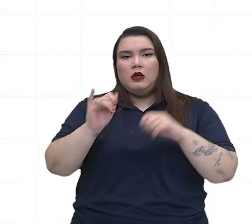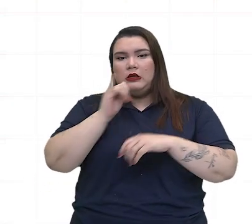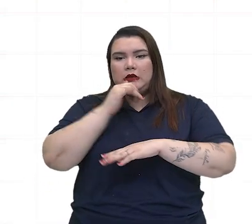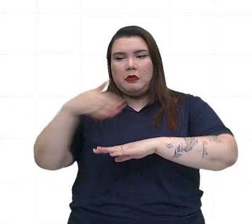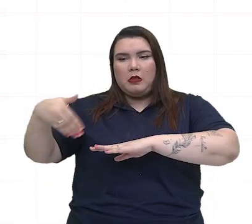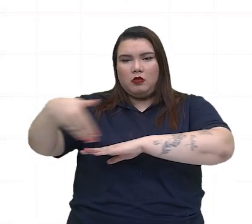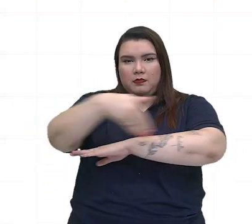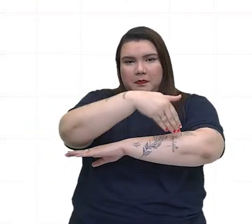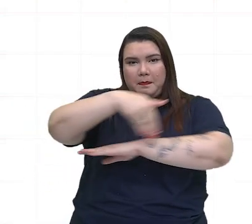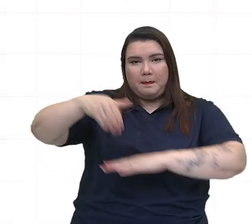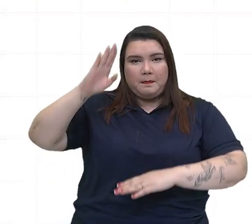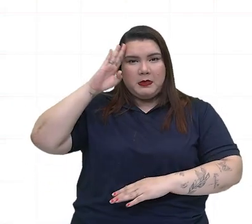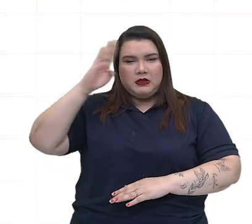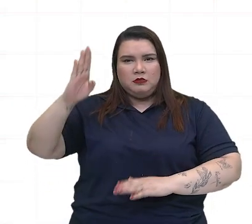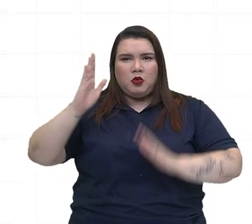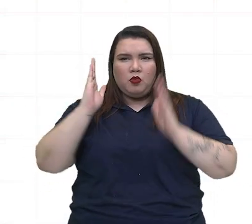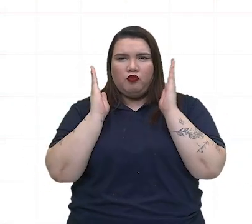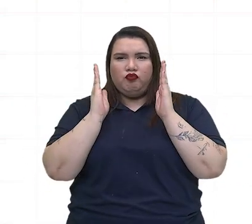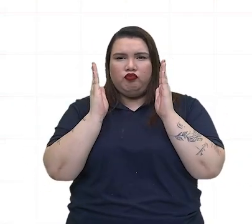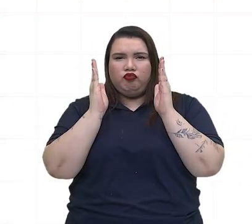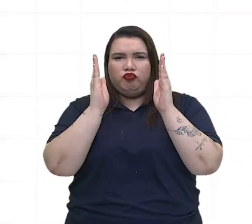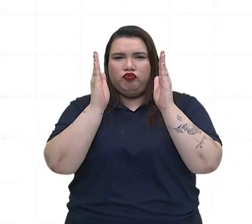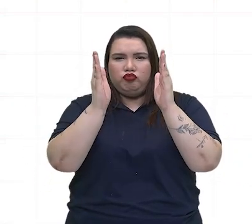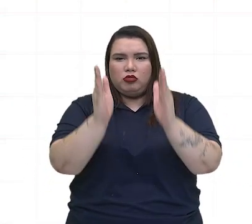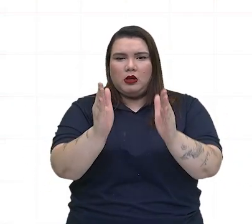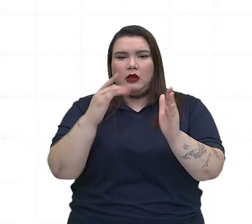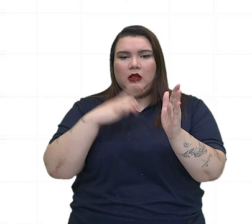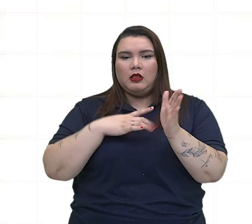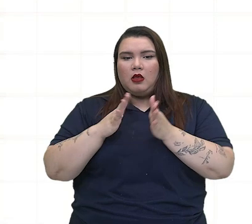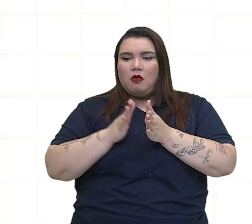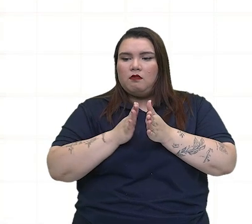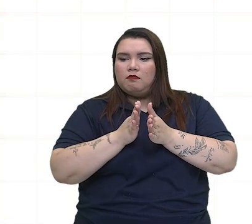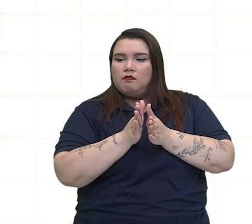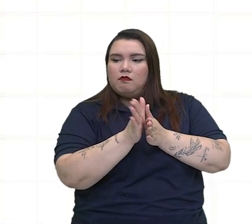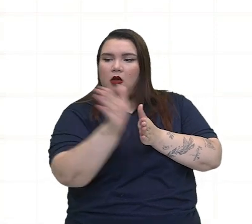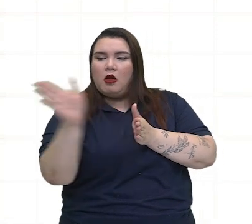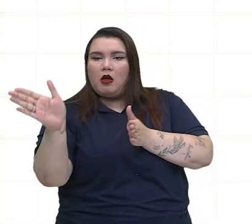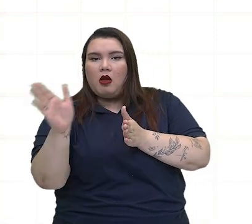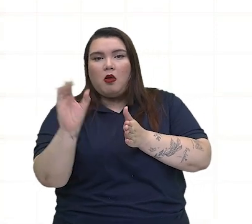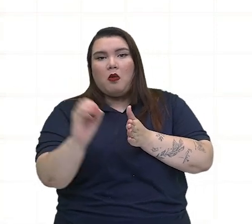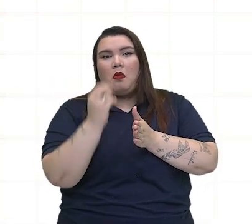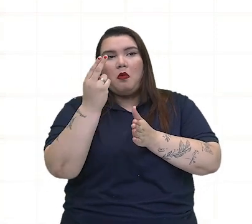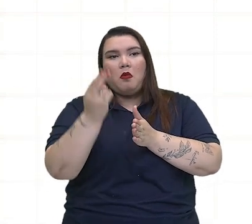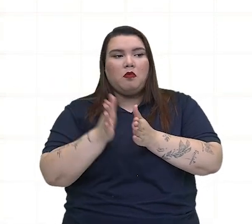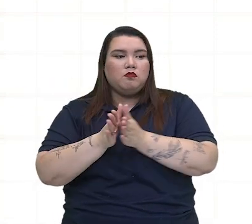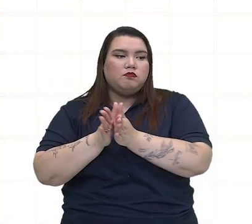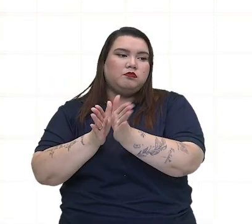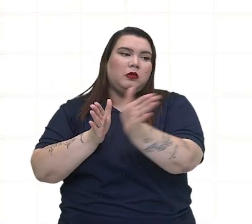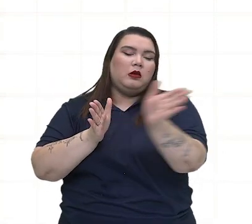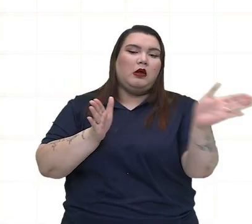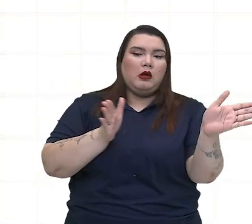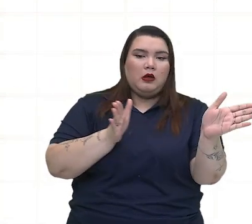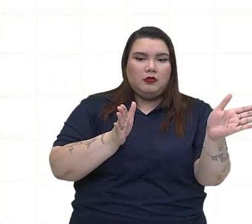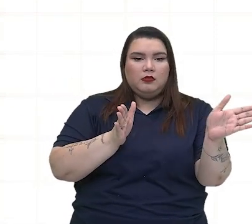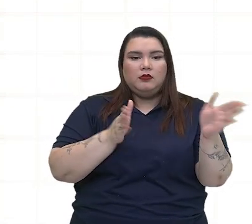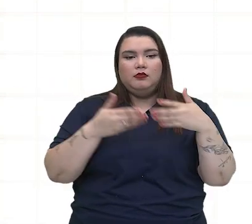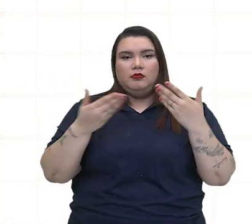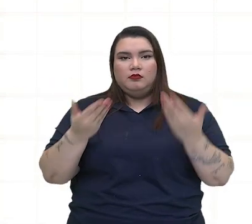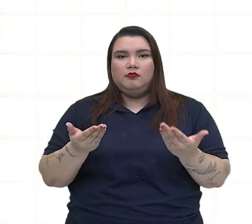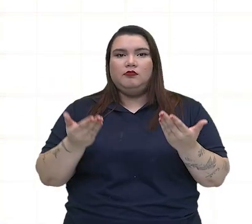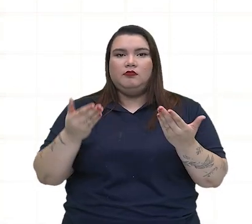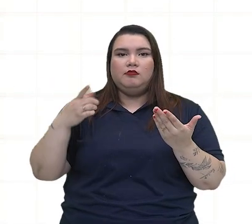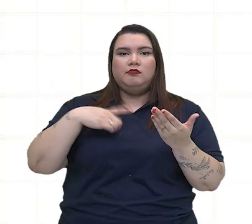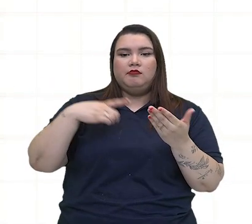uma estrada principal, tá? Então, essa via secundária, ela é como se fosse